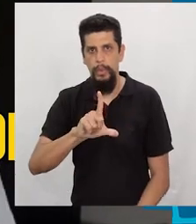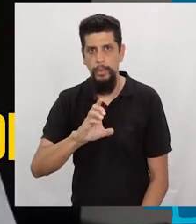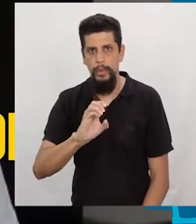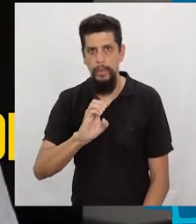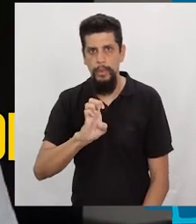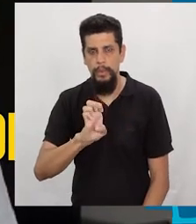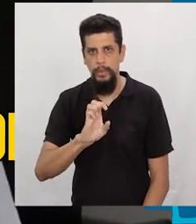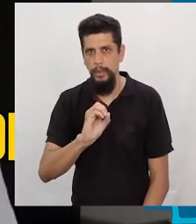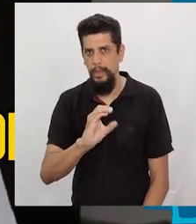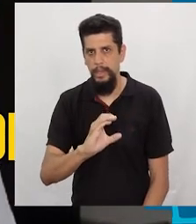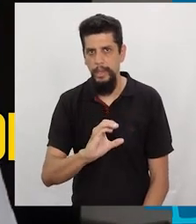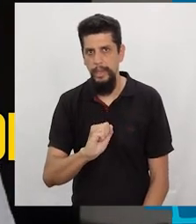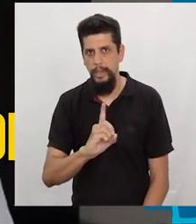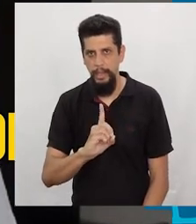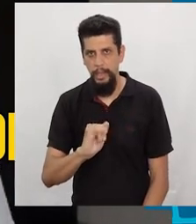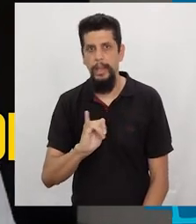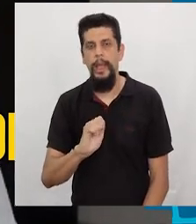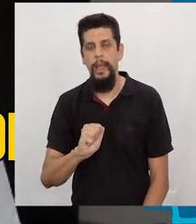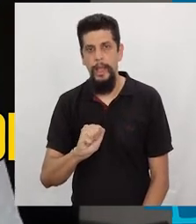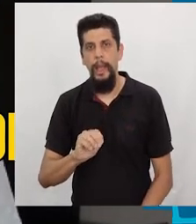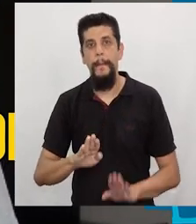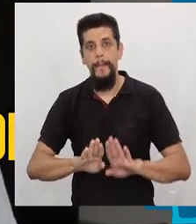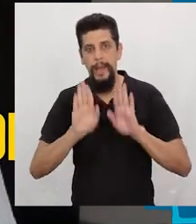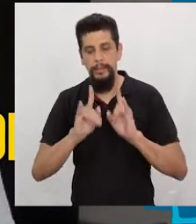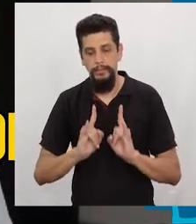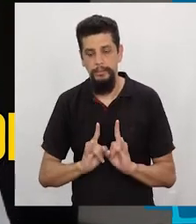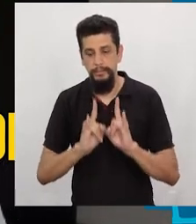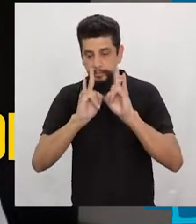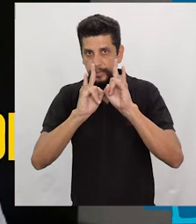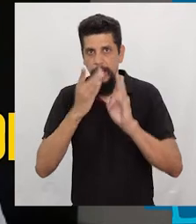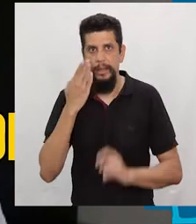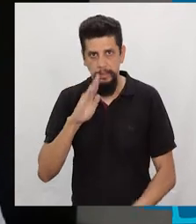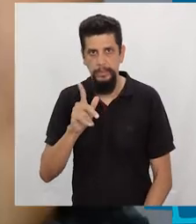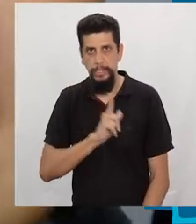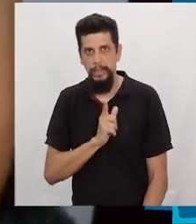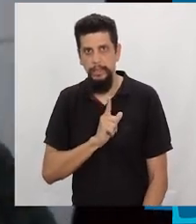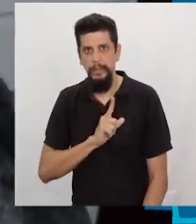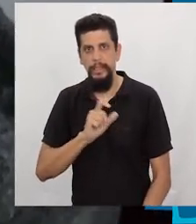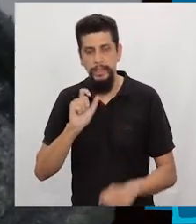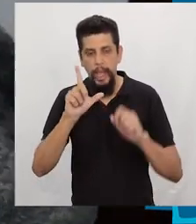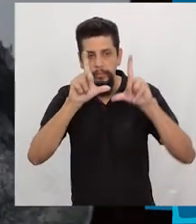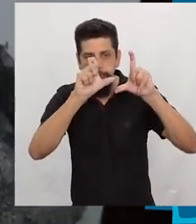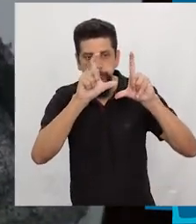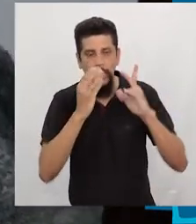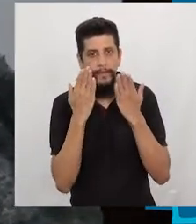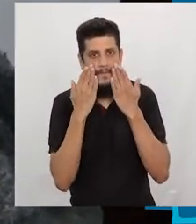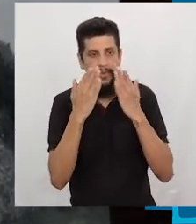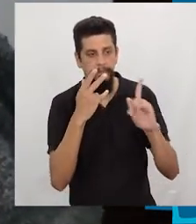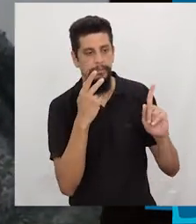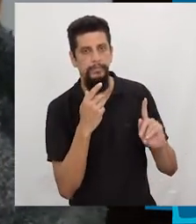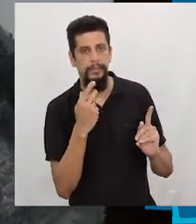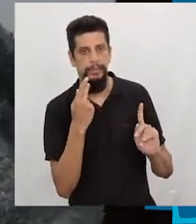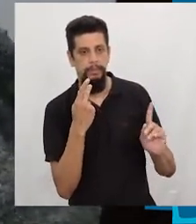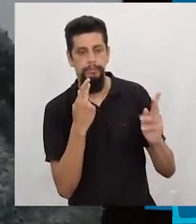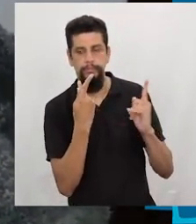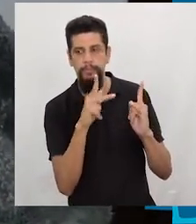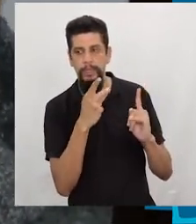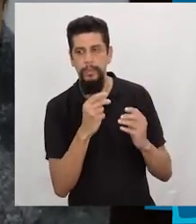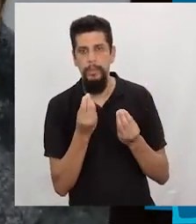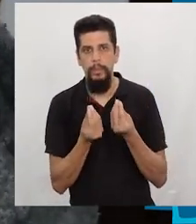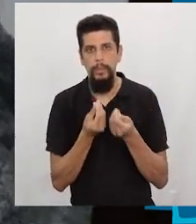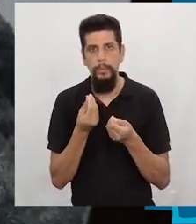ninguém daquelas pessoas. Mas o prédio existe sim e dá para tirar foto na frente dele. Celso, o que faz